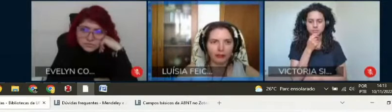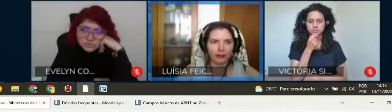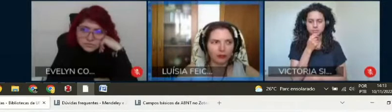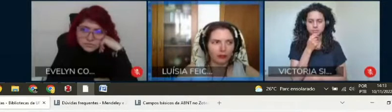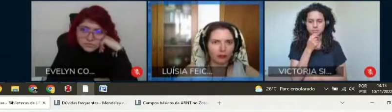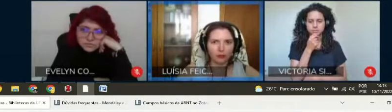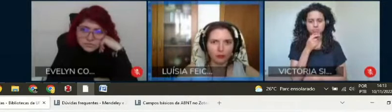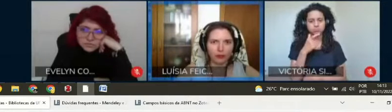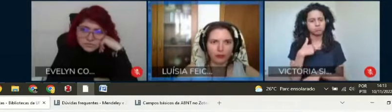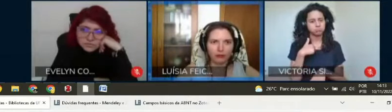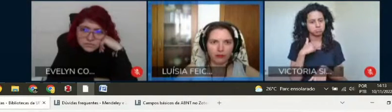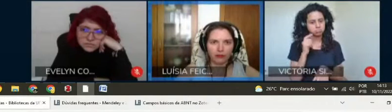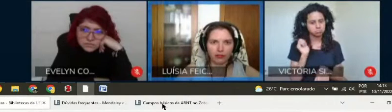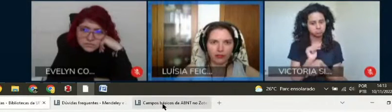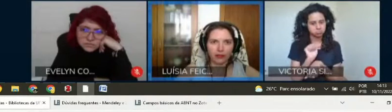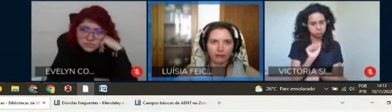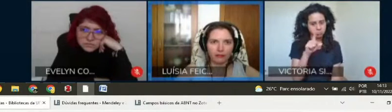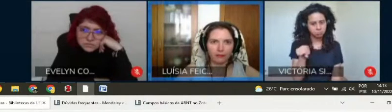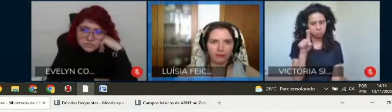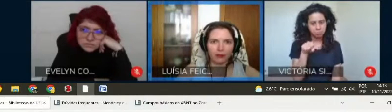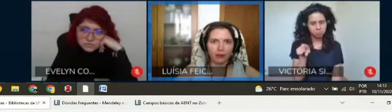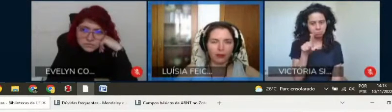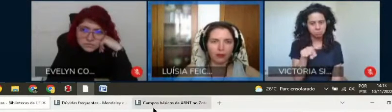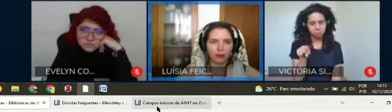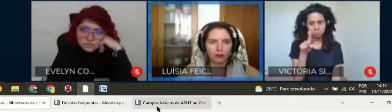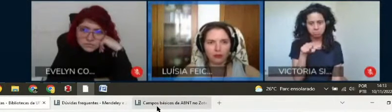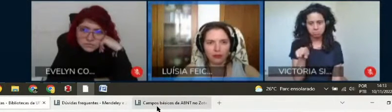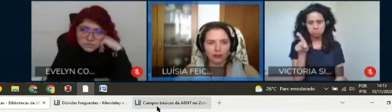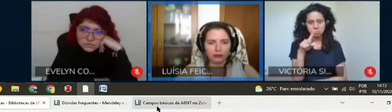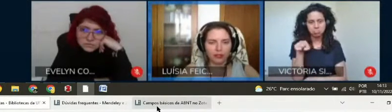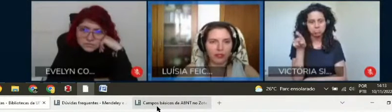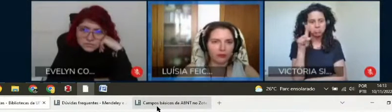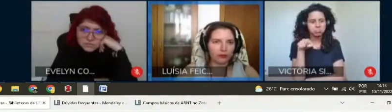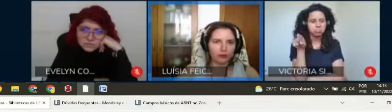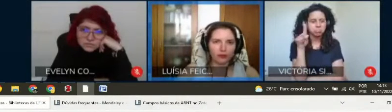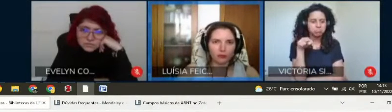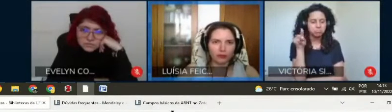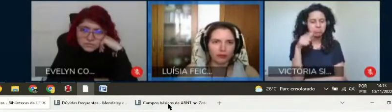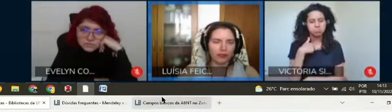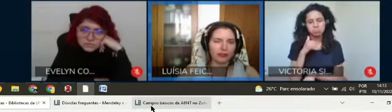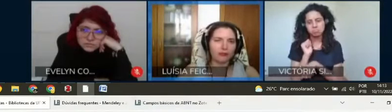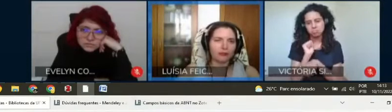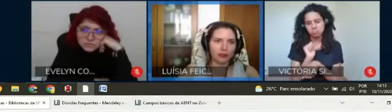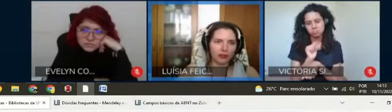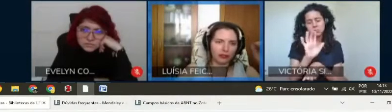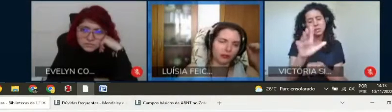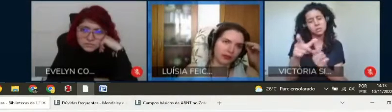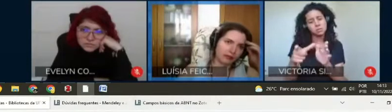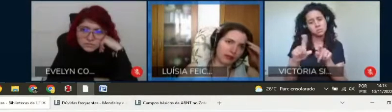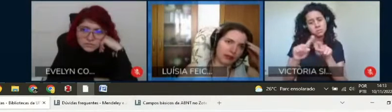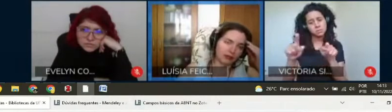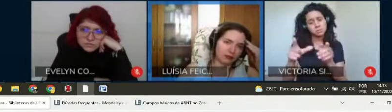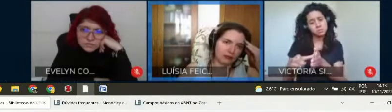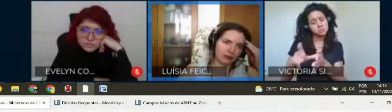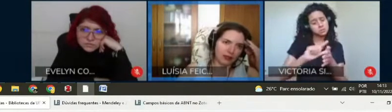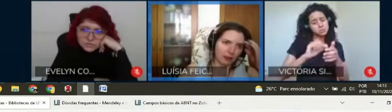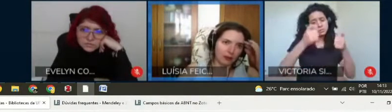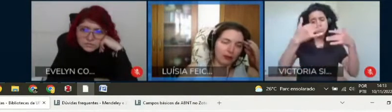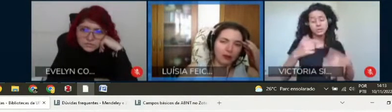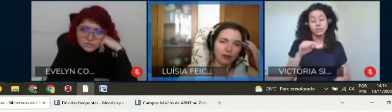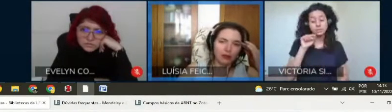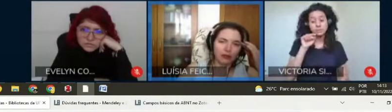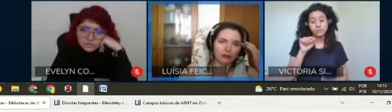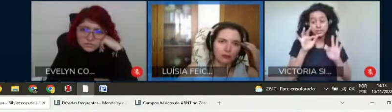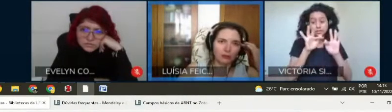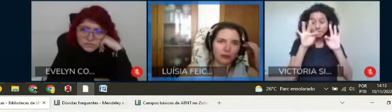E ele tá indo, em algum momento ele vai chegar lá. Enquanto ele não chega, eu vou contando para vocês que a ficha catalográfica ela é um